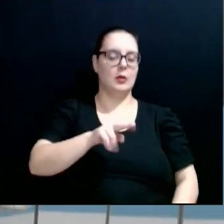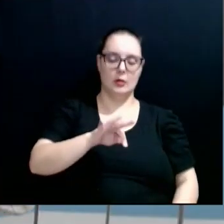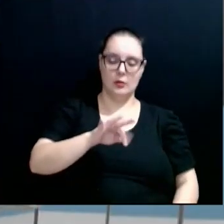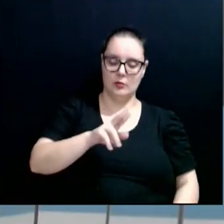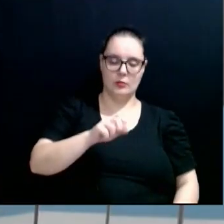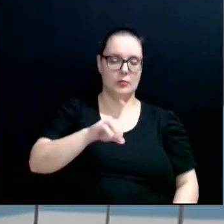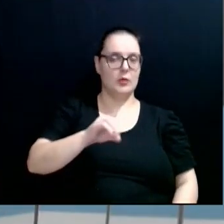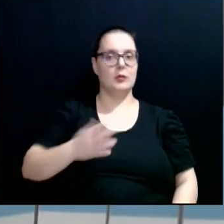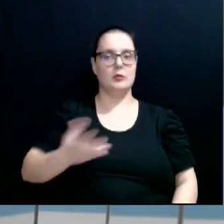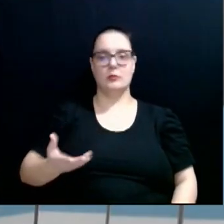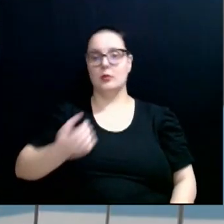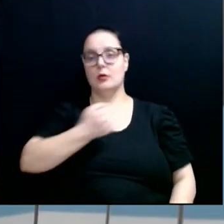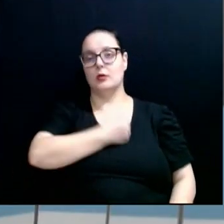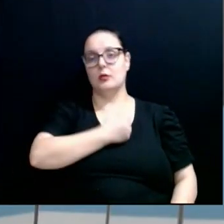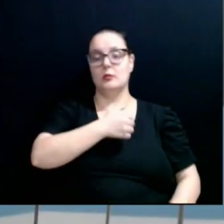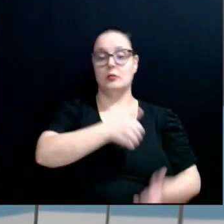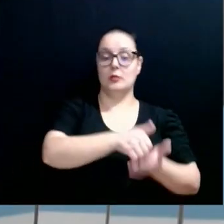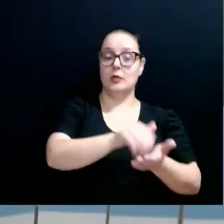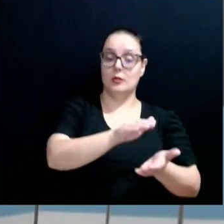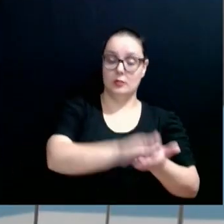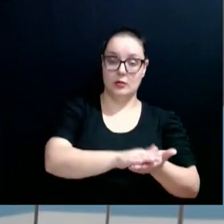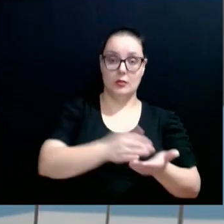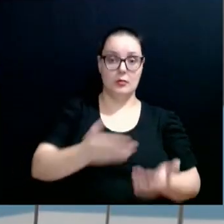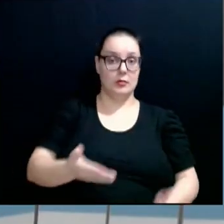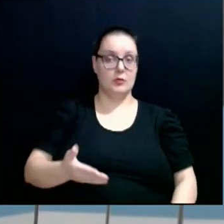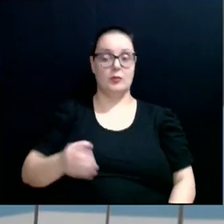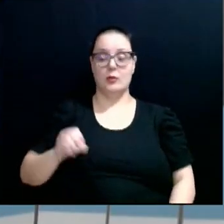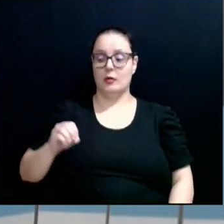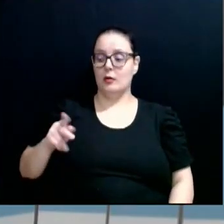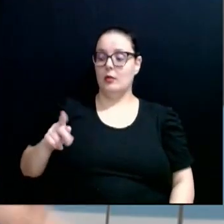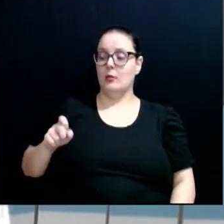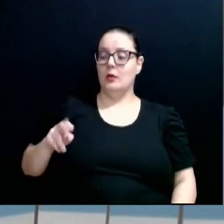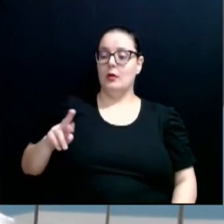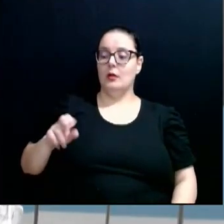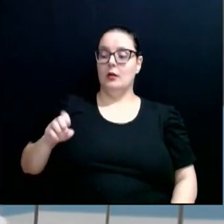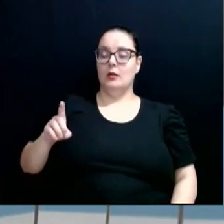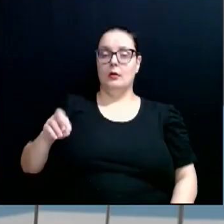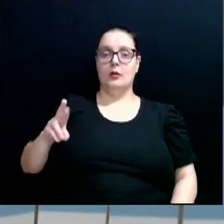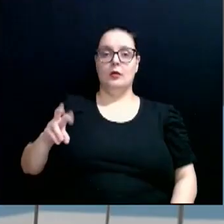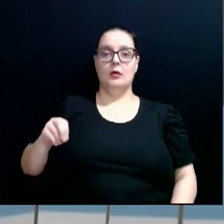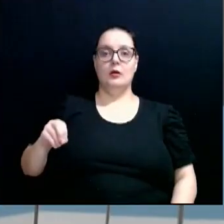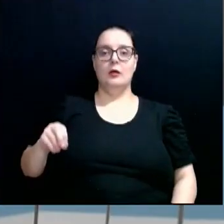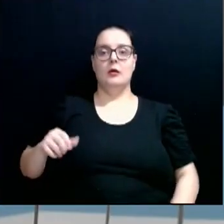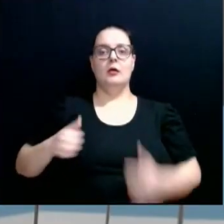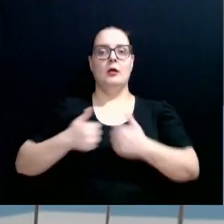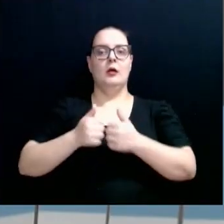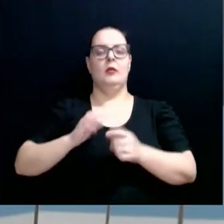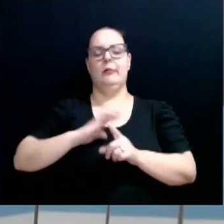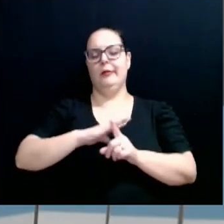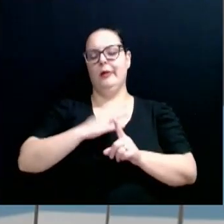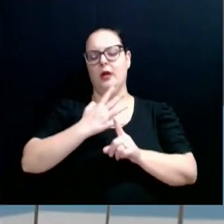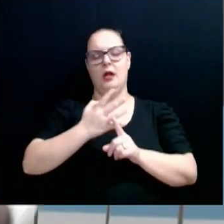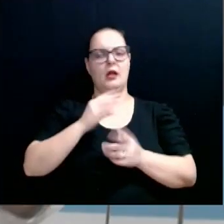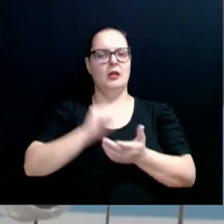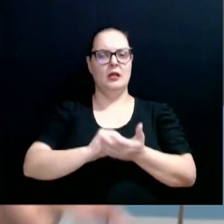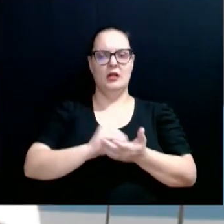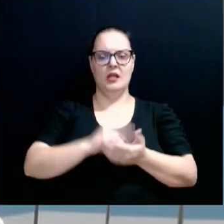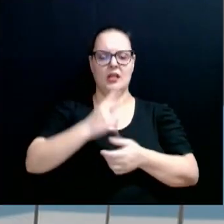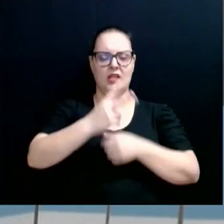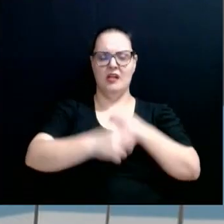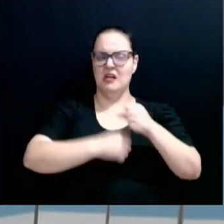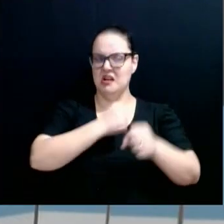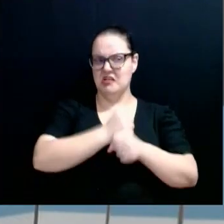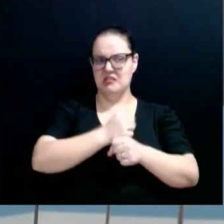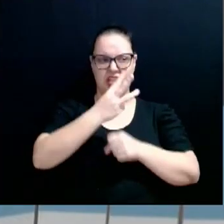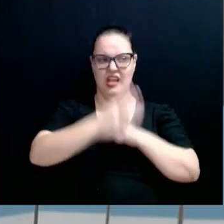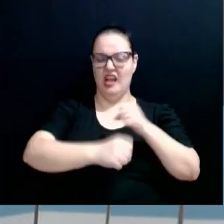de infrações nos operadores de ônibus quadriplicou nos últimos 2, 3, 4 anos. É só olhar os